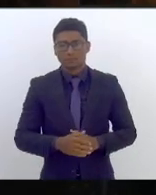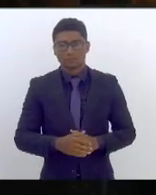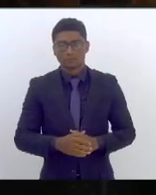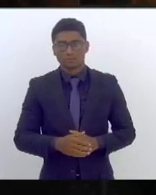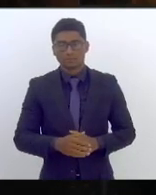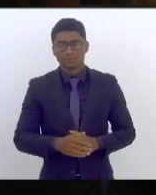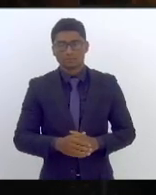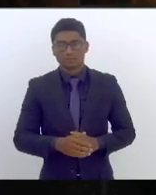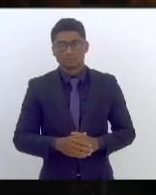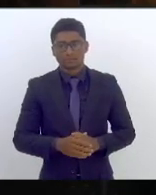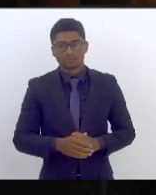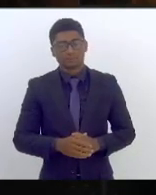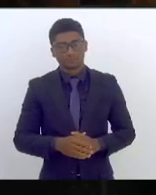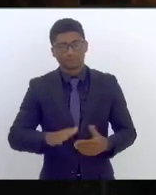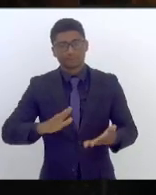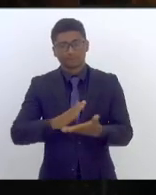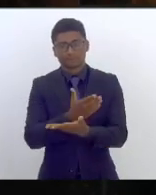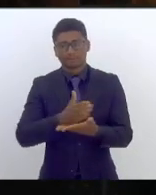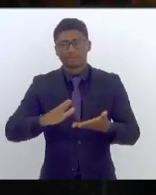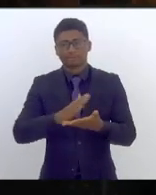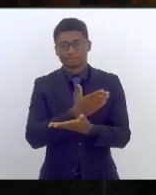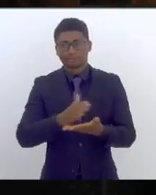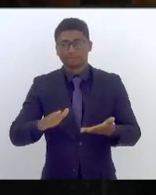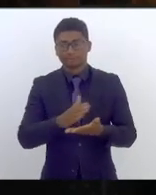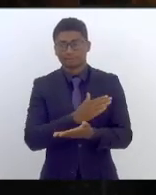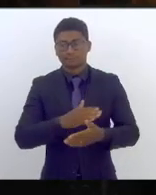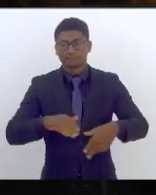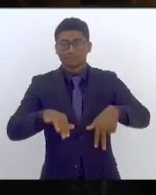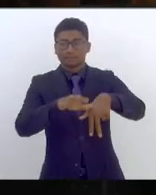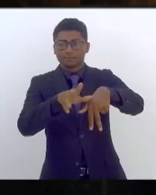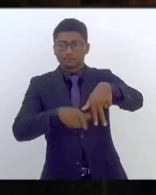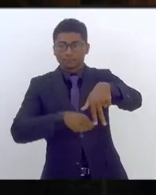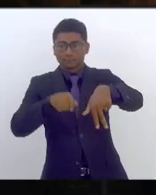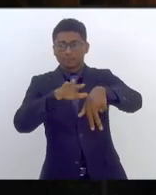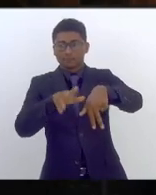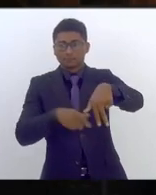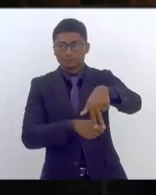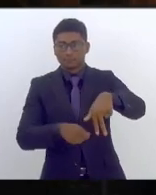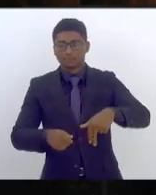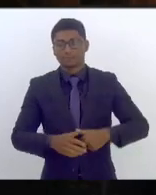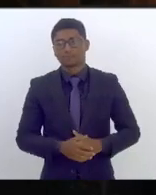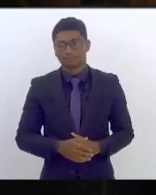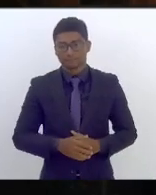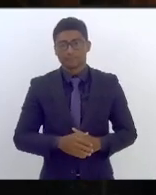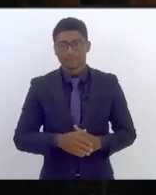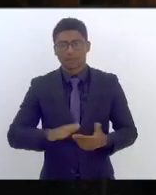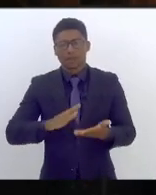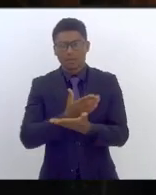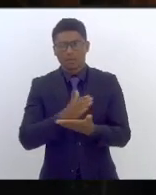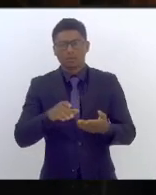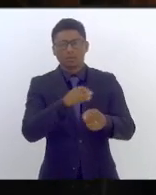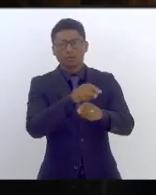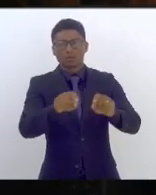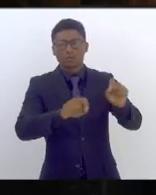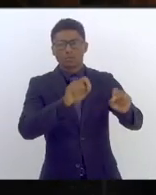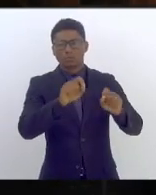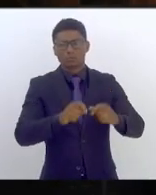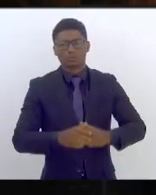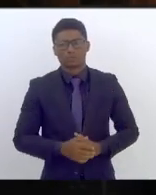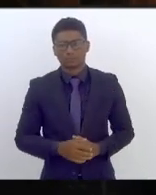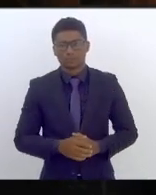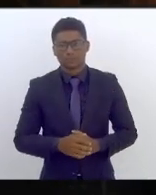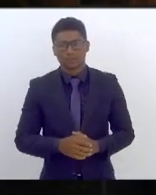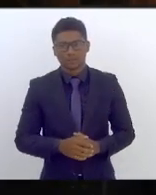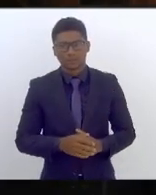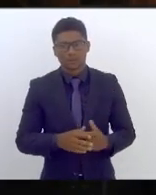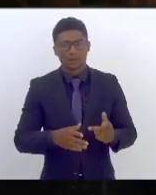cidadãos corruptos e autoridades impregnadas de Irresistível vocação tendente a desconstrução da